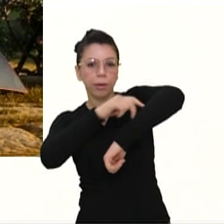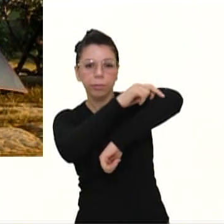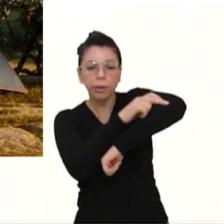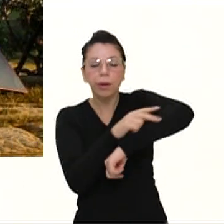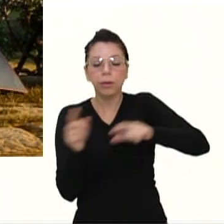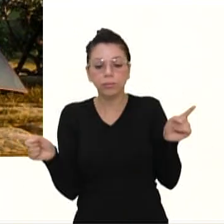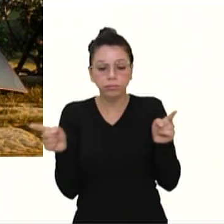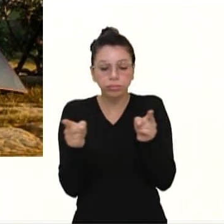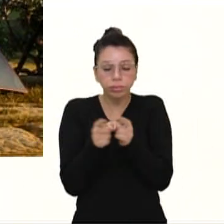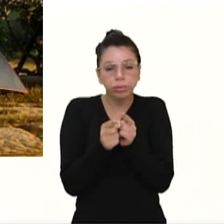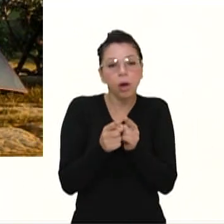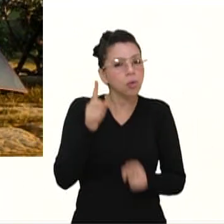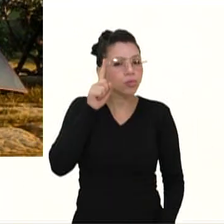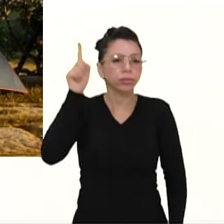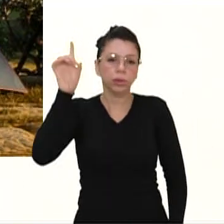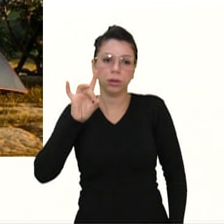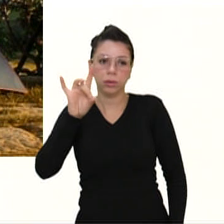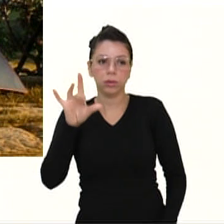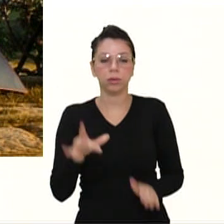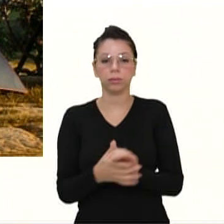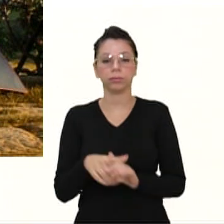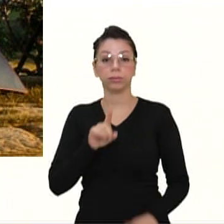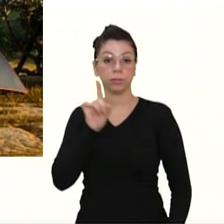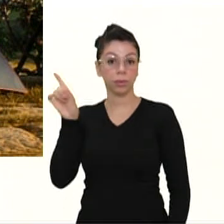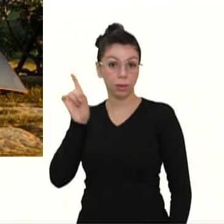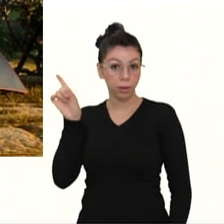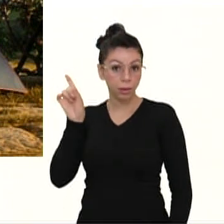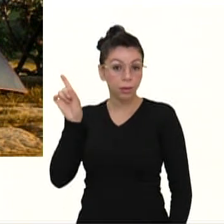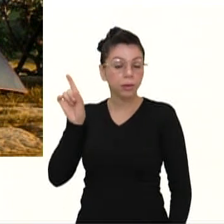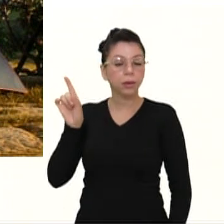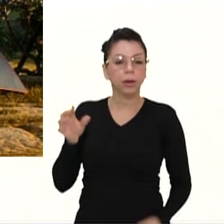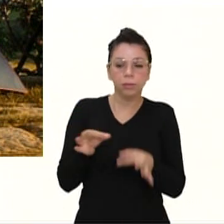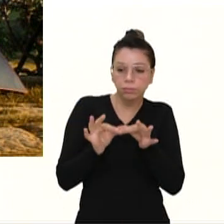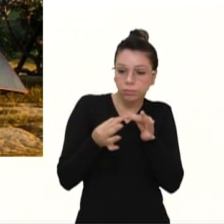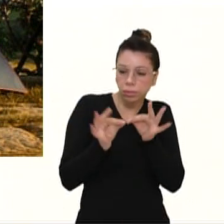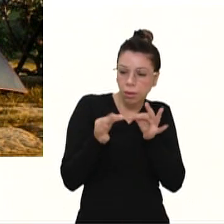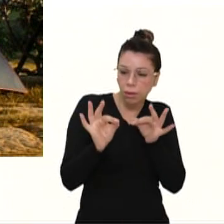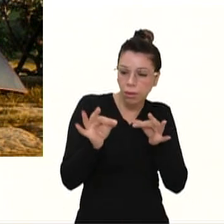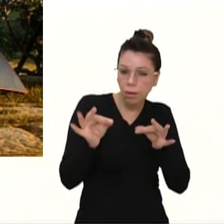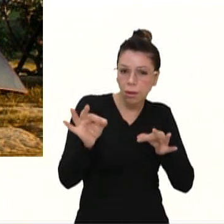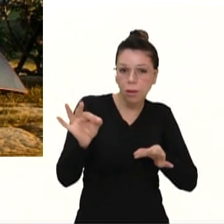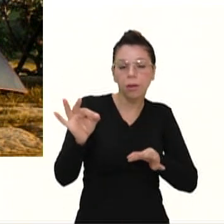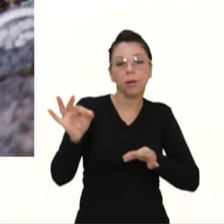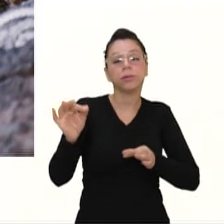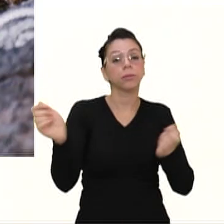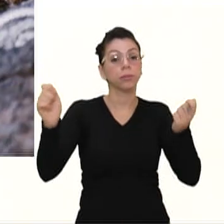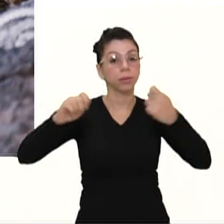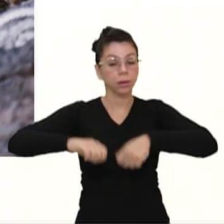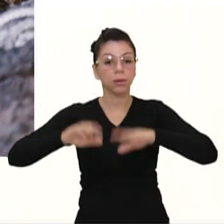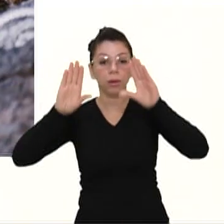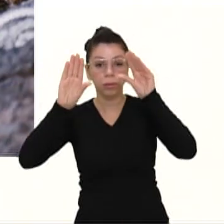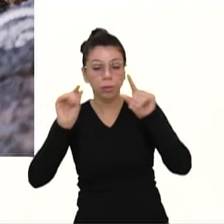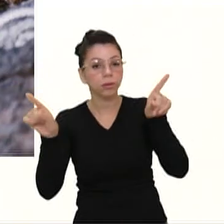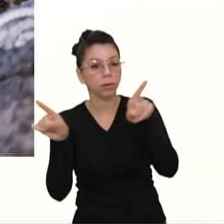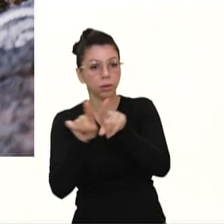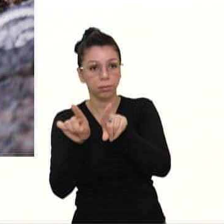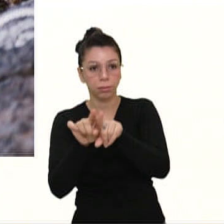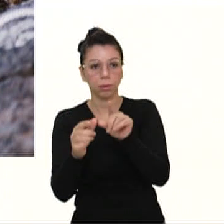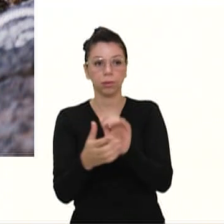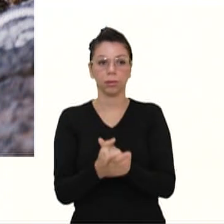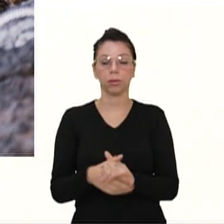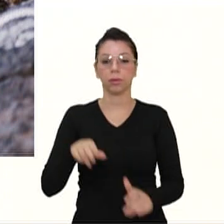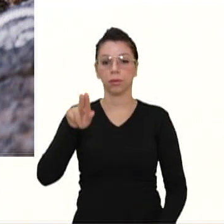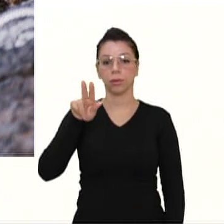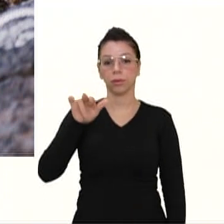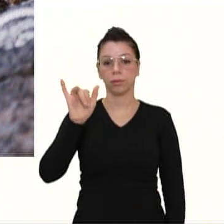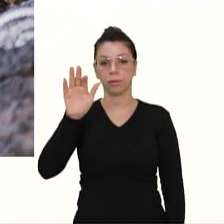apenas. O trekking ou a travessia, que são caminhadas mais longas, necessitando de pernoite. Uma via ferrata, que